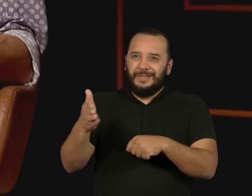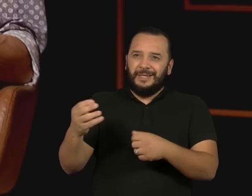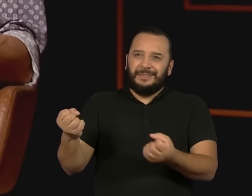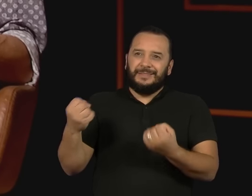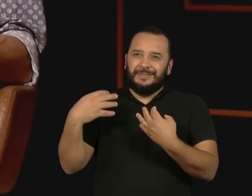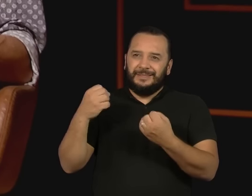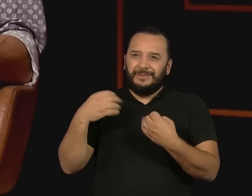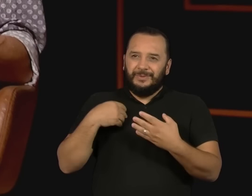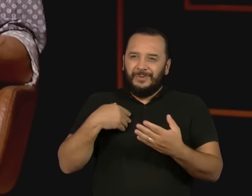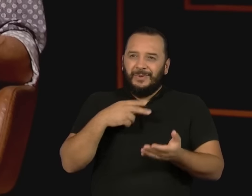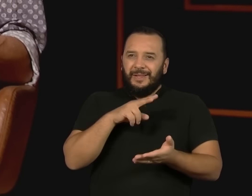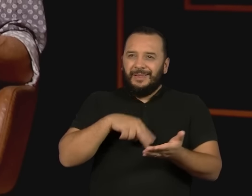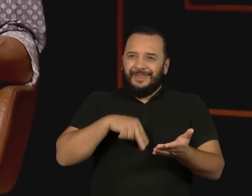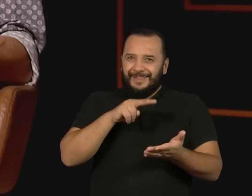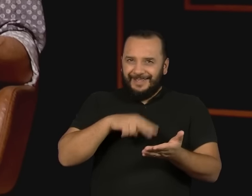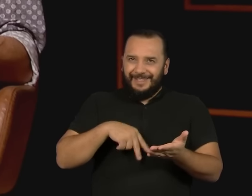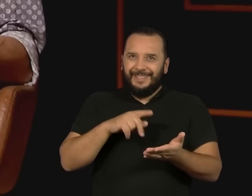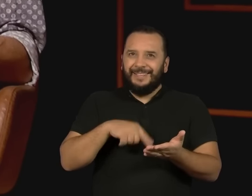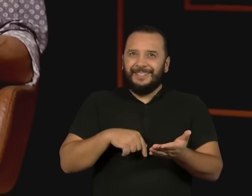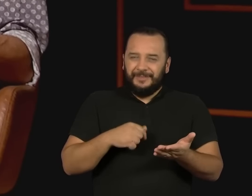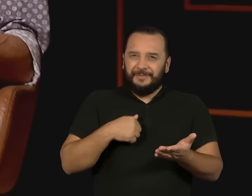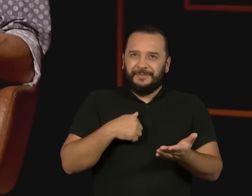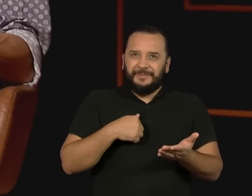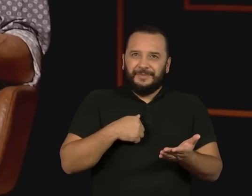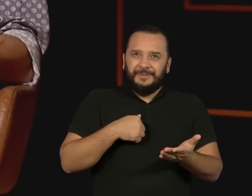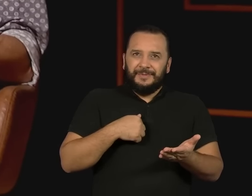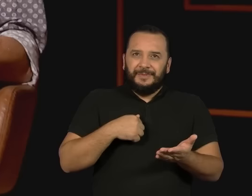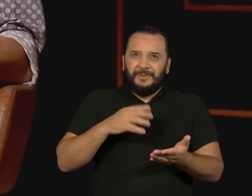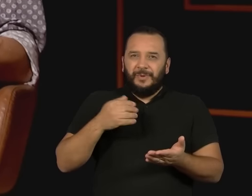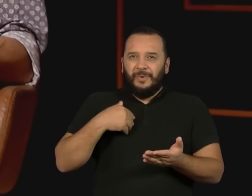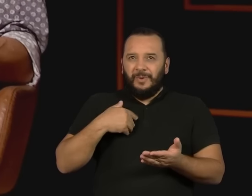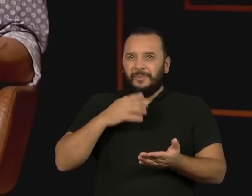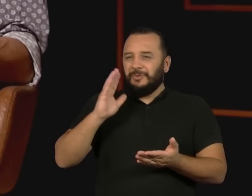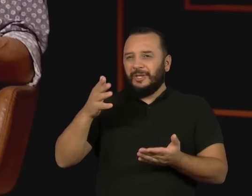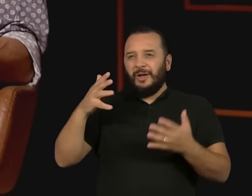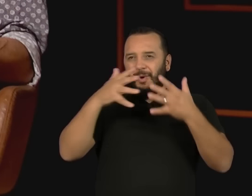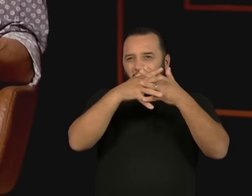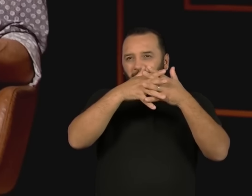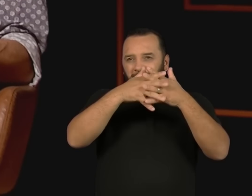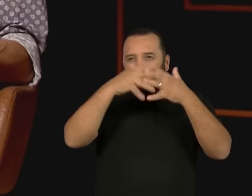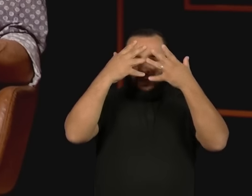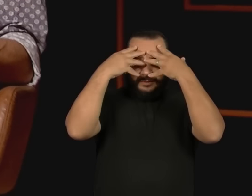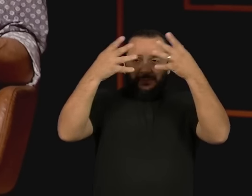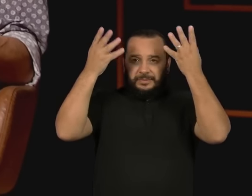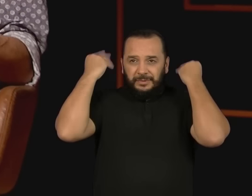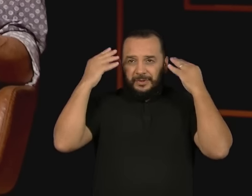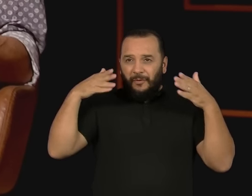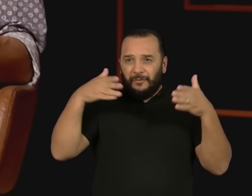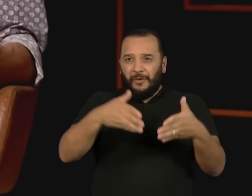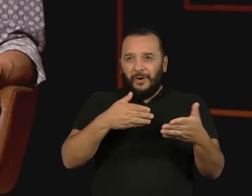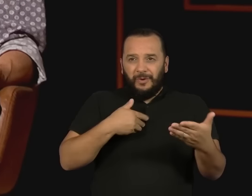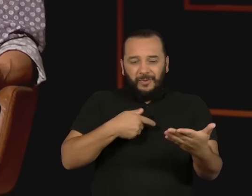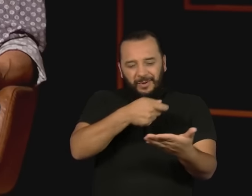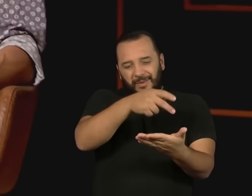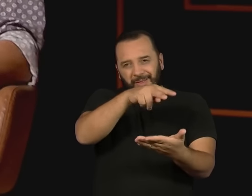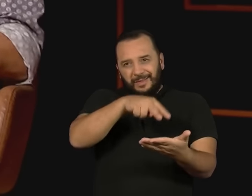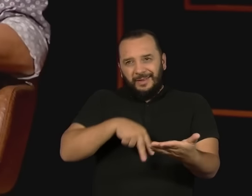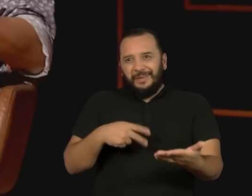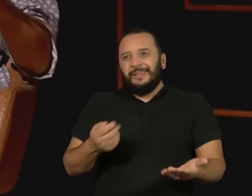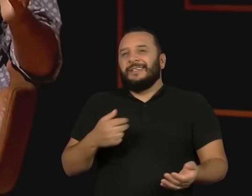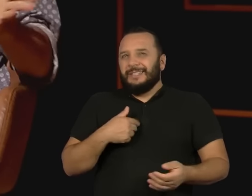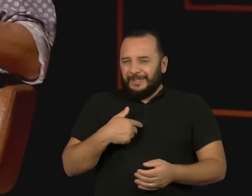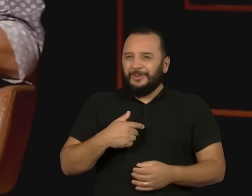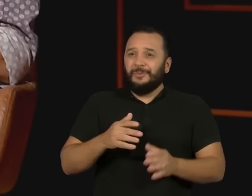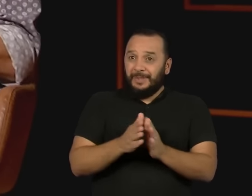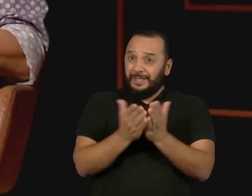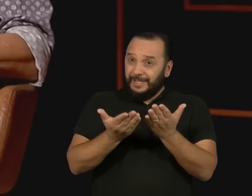muito a ler durante o set, apagar daquela confusão toda e concentrar num livro. Então, li